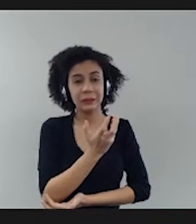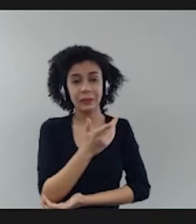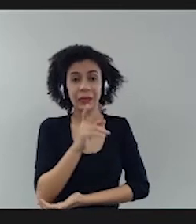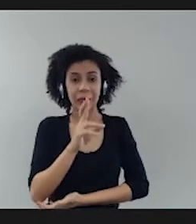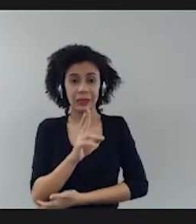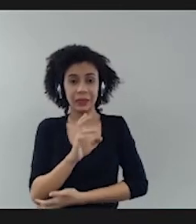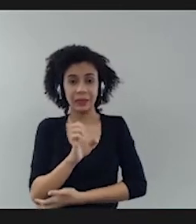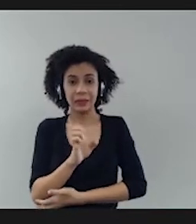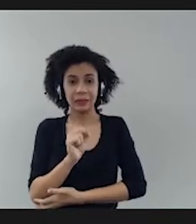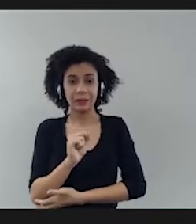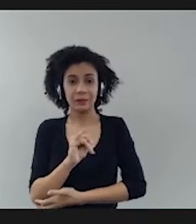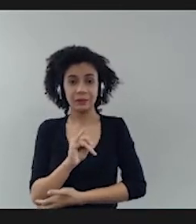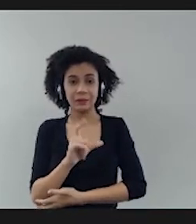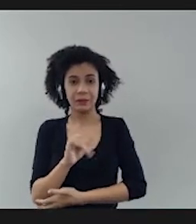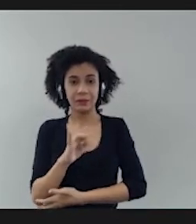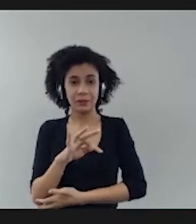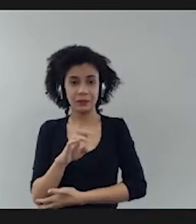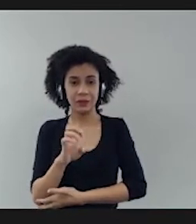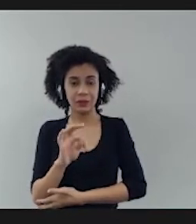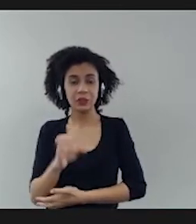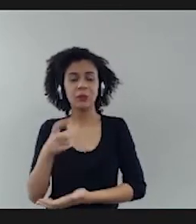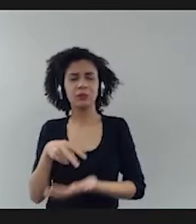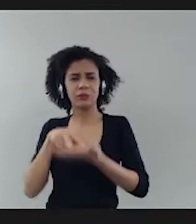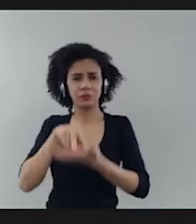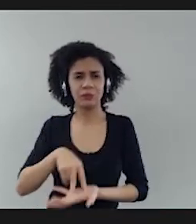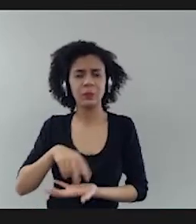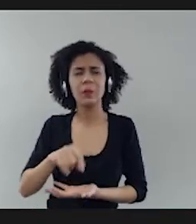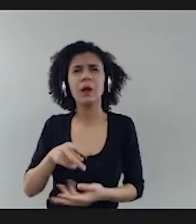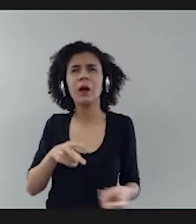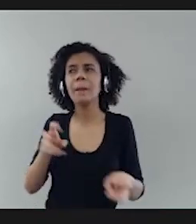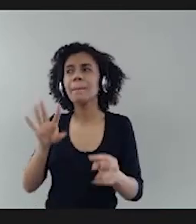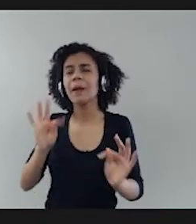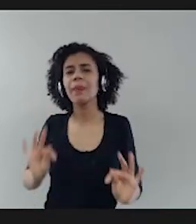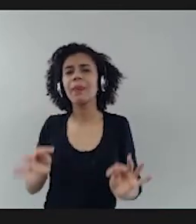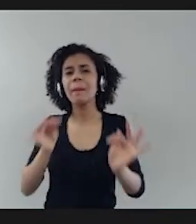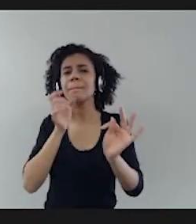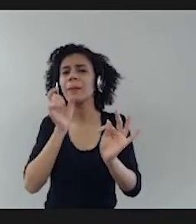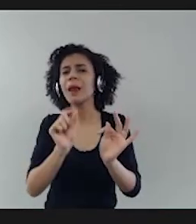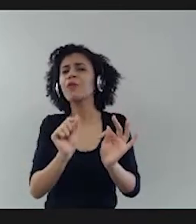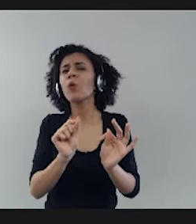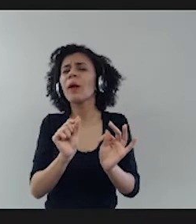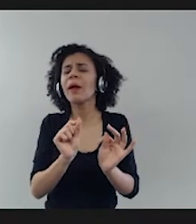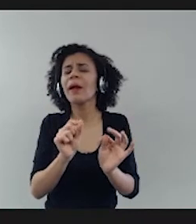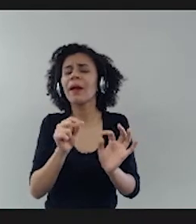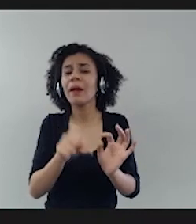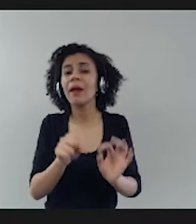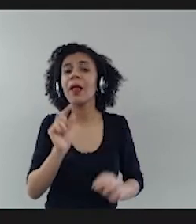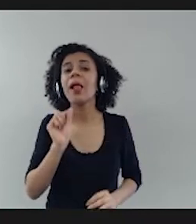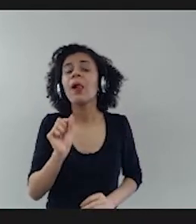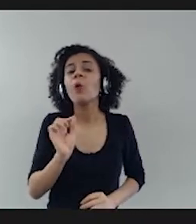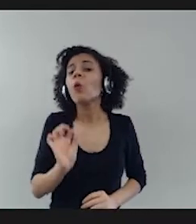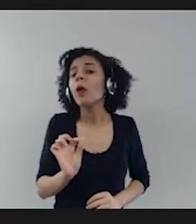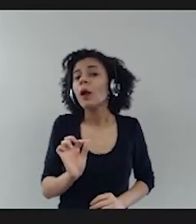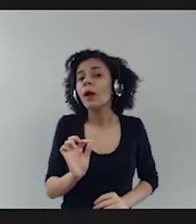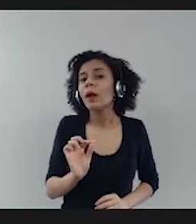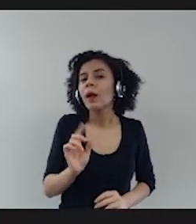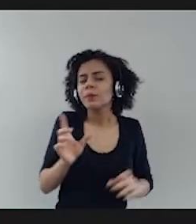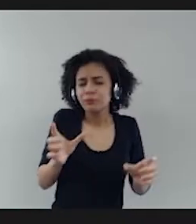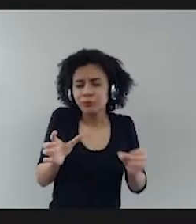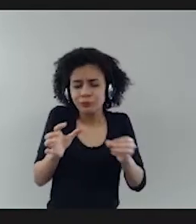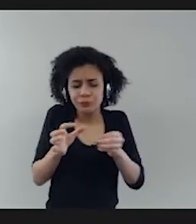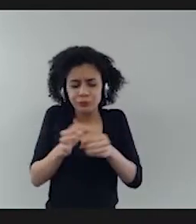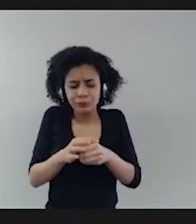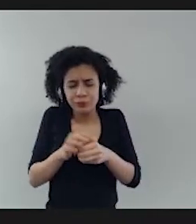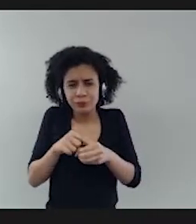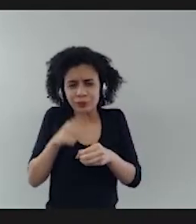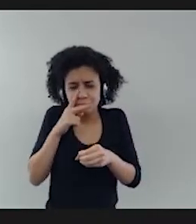Resiliente, numa acepção mais técnica, seria algo que é comprimido, é